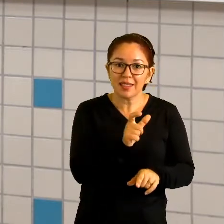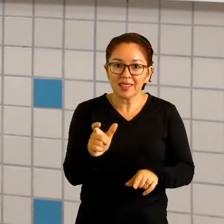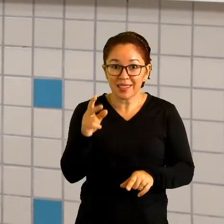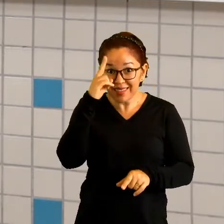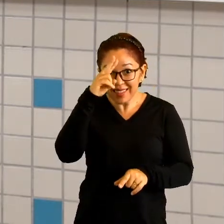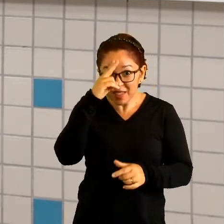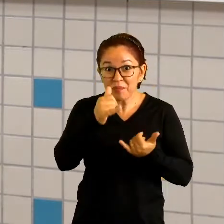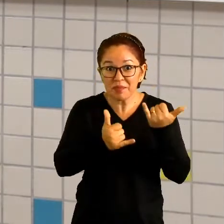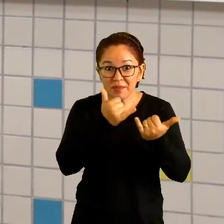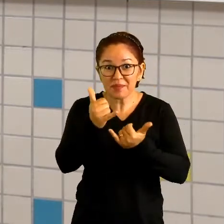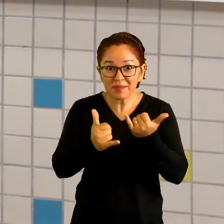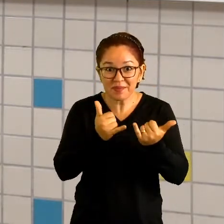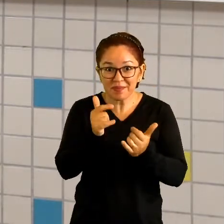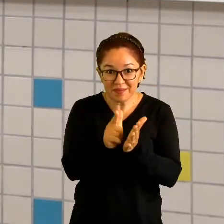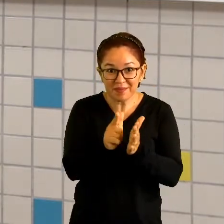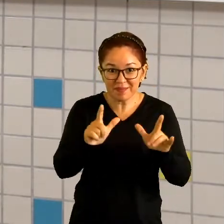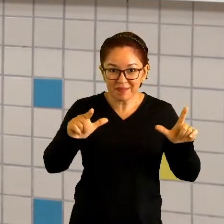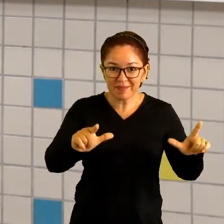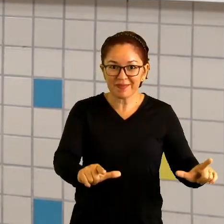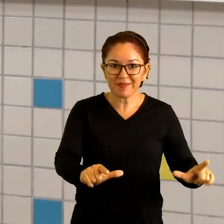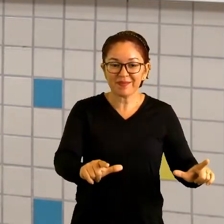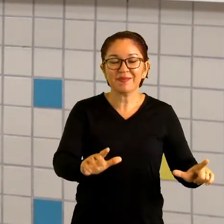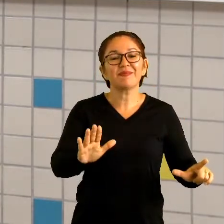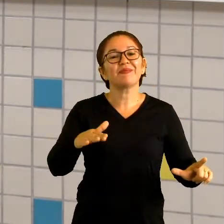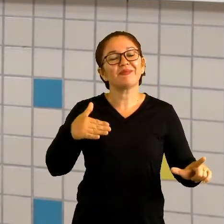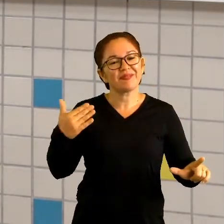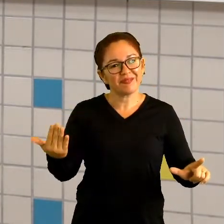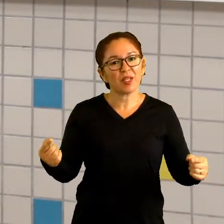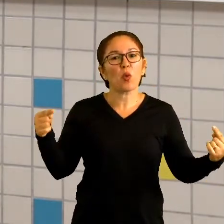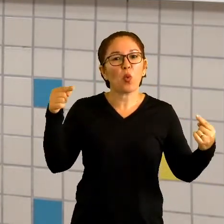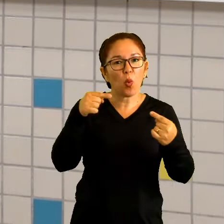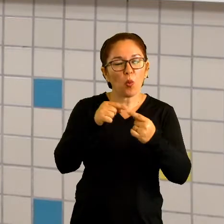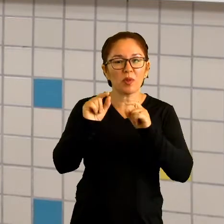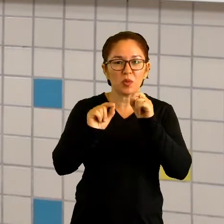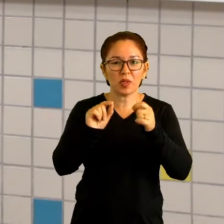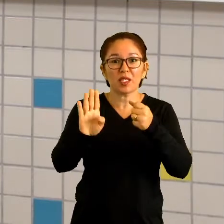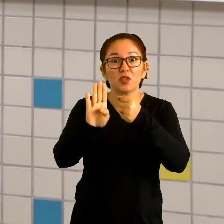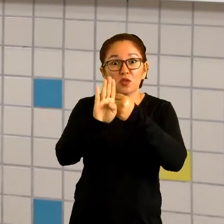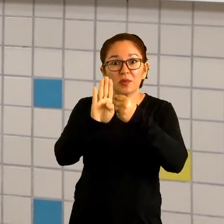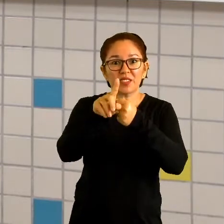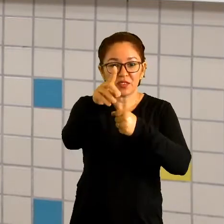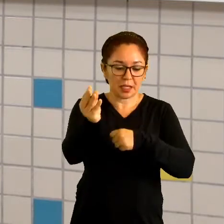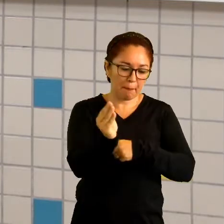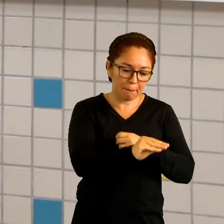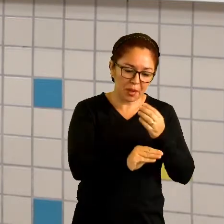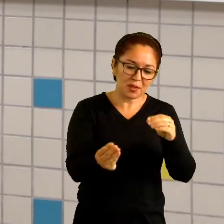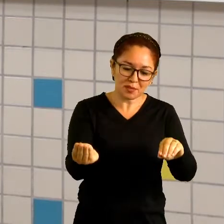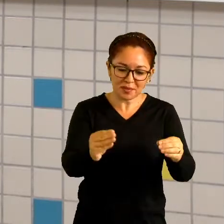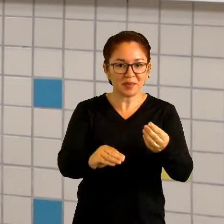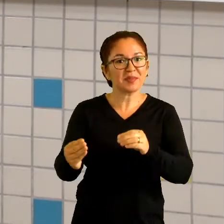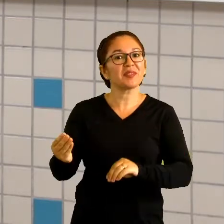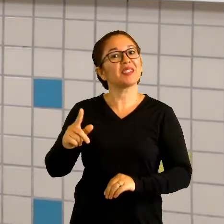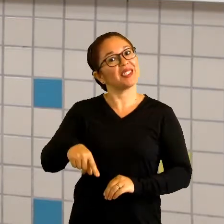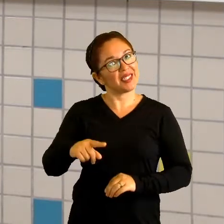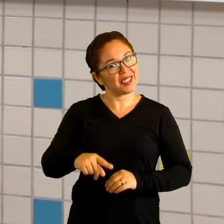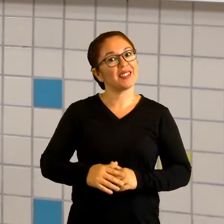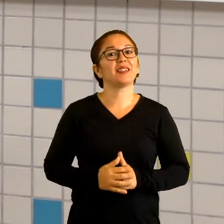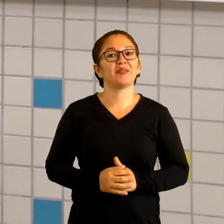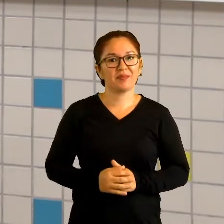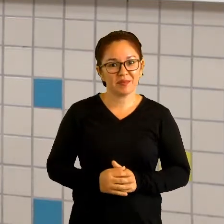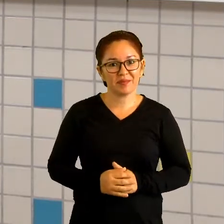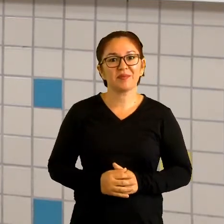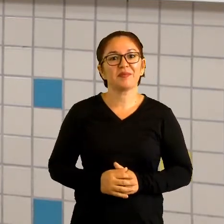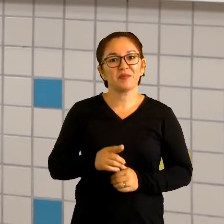aquela brincadeira, você está escrevendo substantivos. Olha, você sabe já